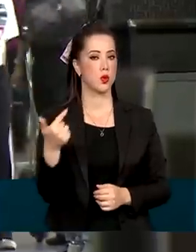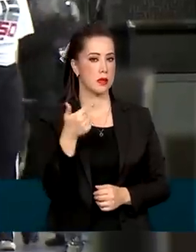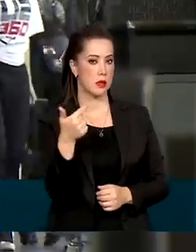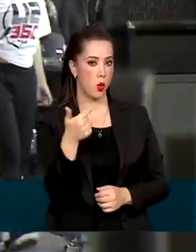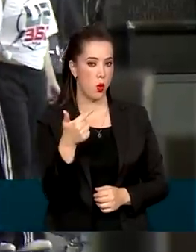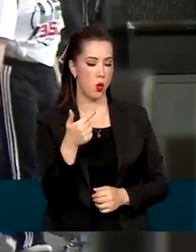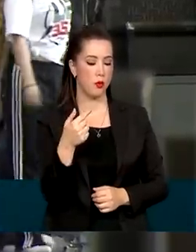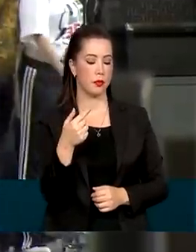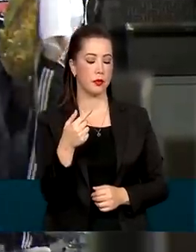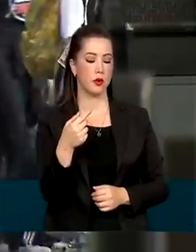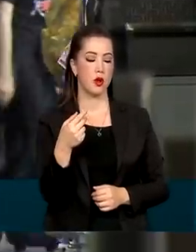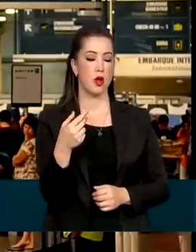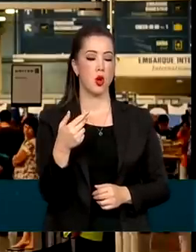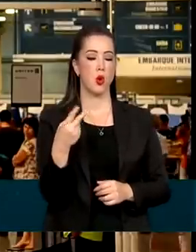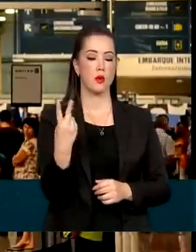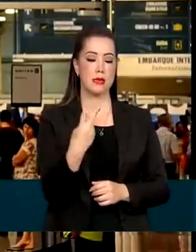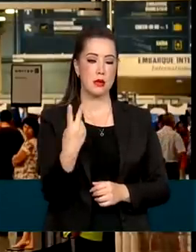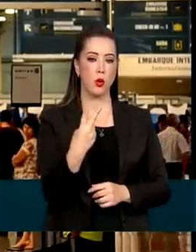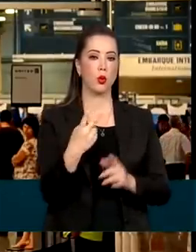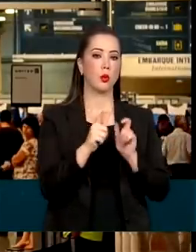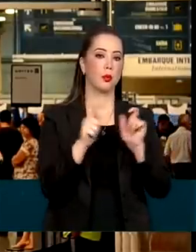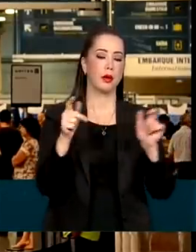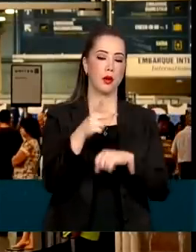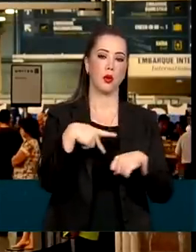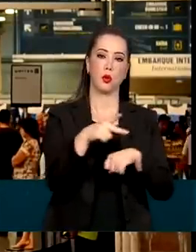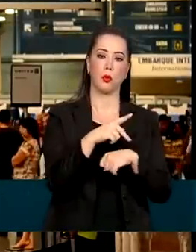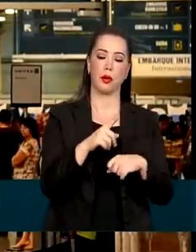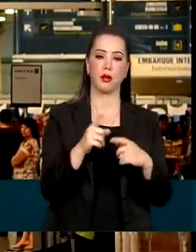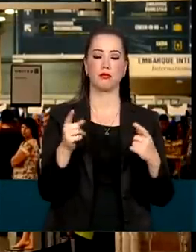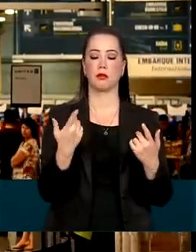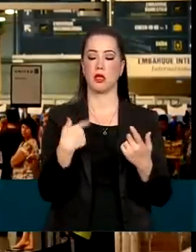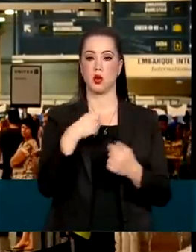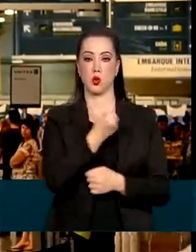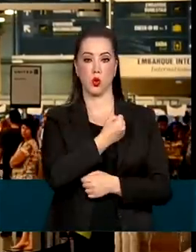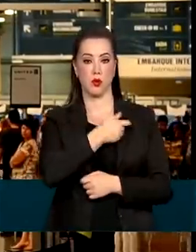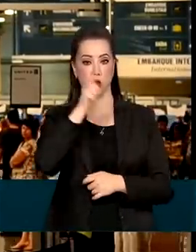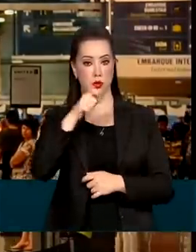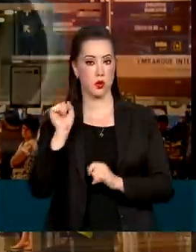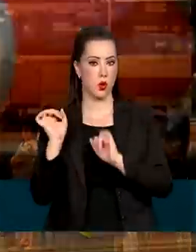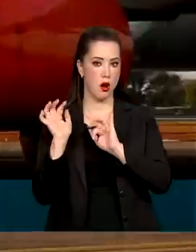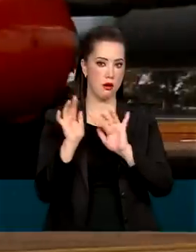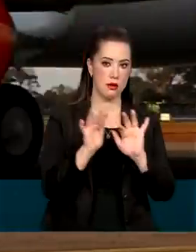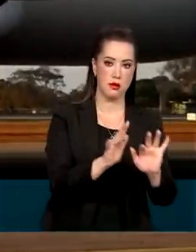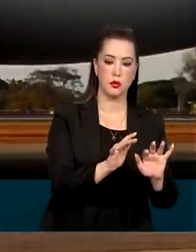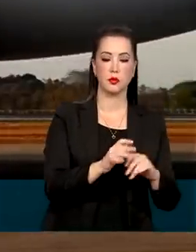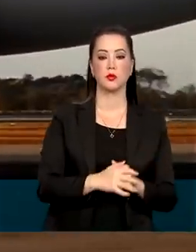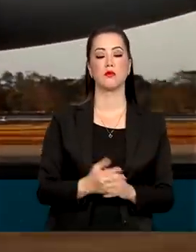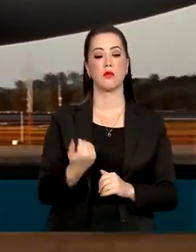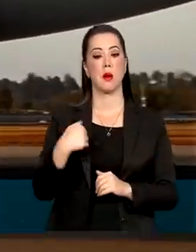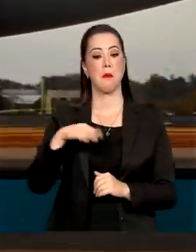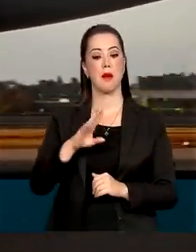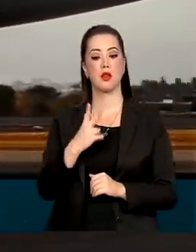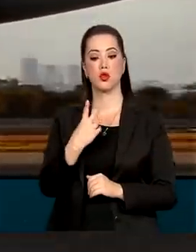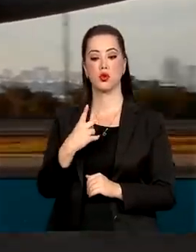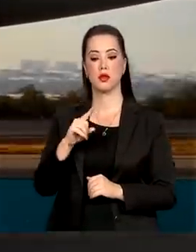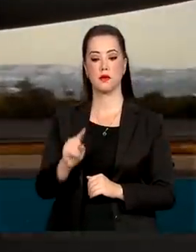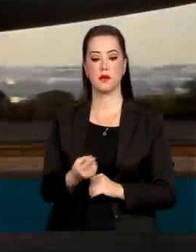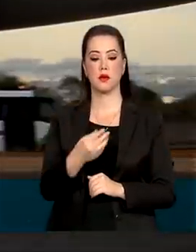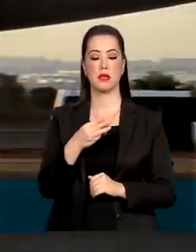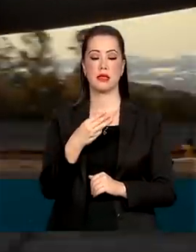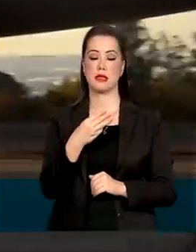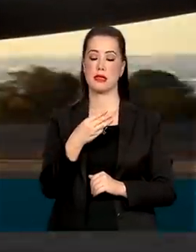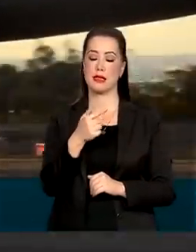país em movimento de passageiros no total as concessões foram leiloadas por mais de 2,7 bilhões de